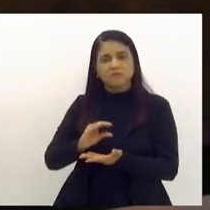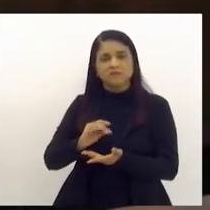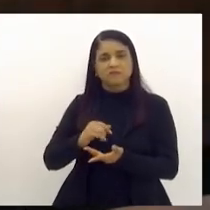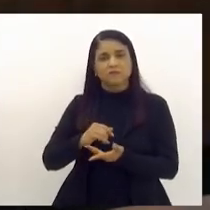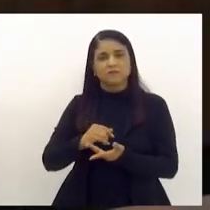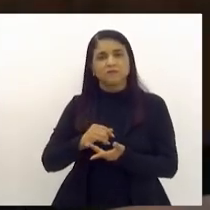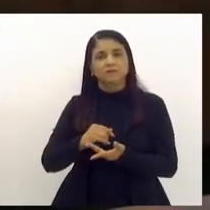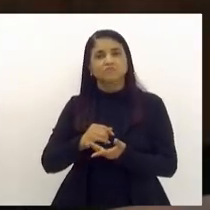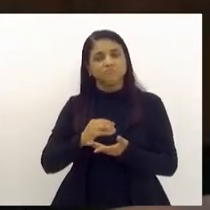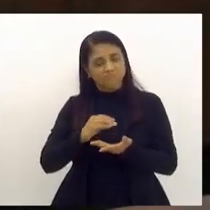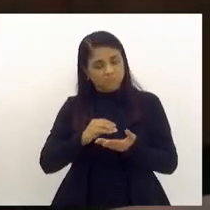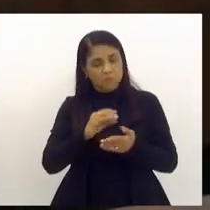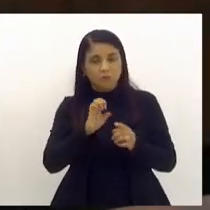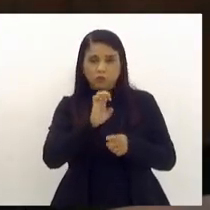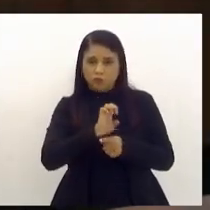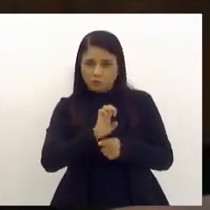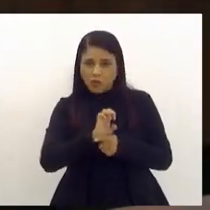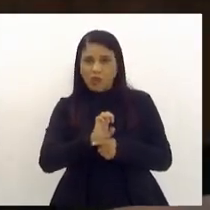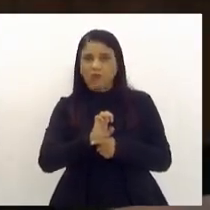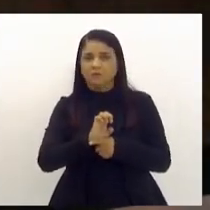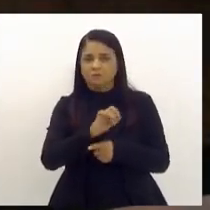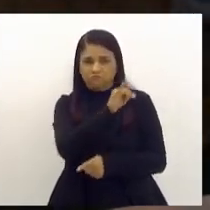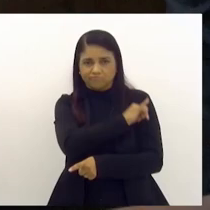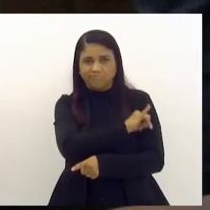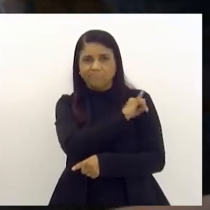mandando recursos para o Estado,